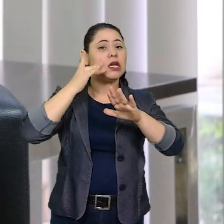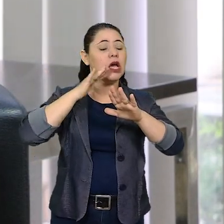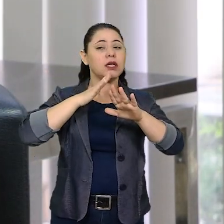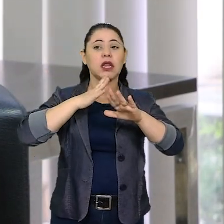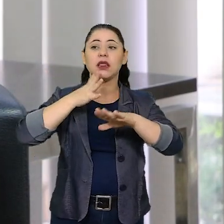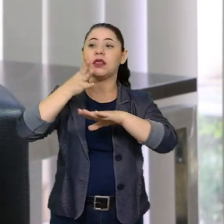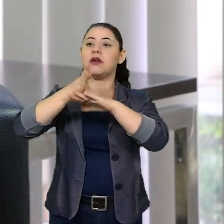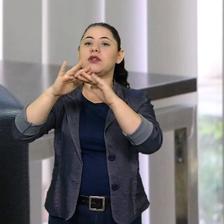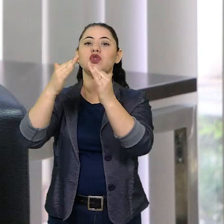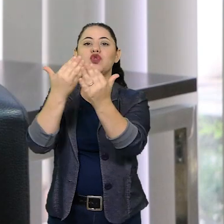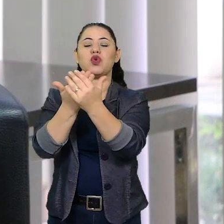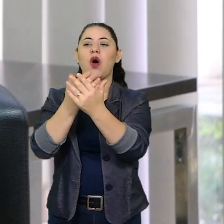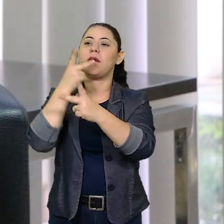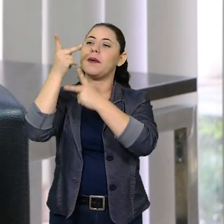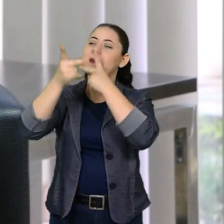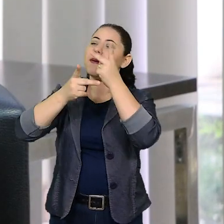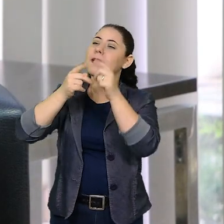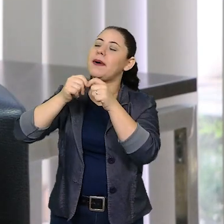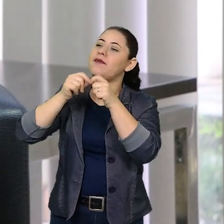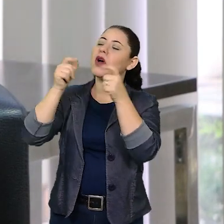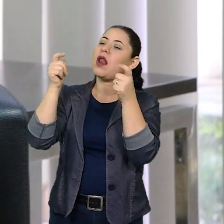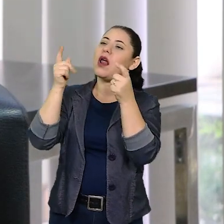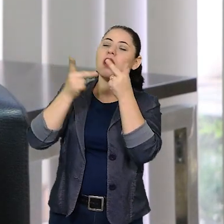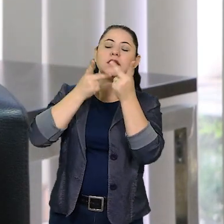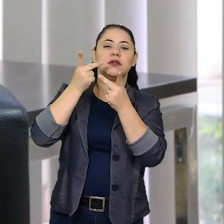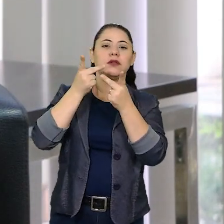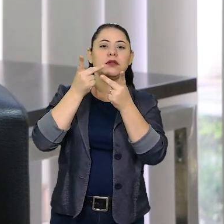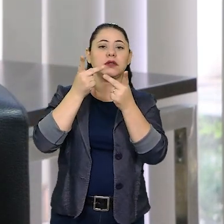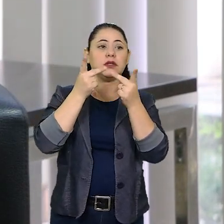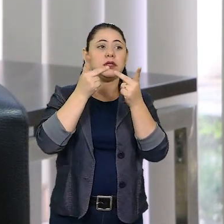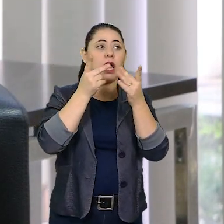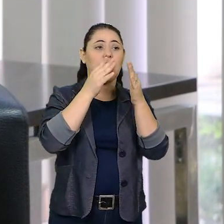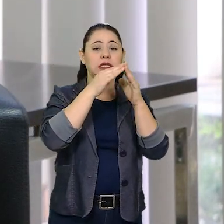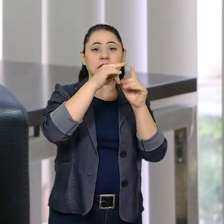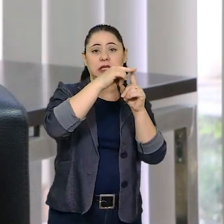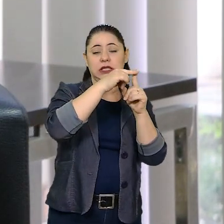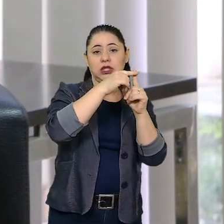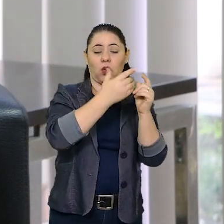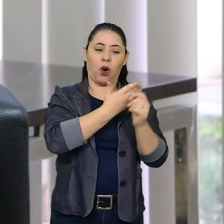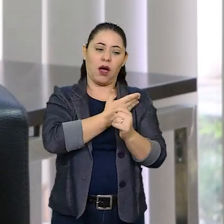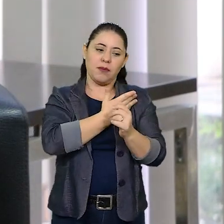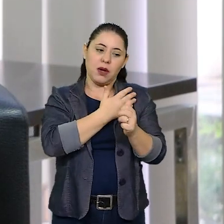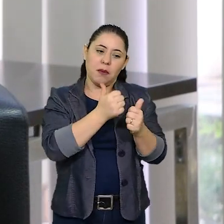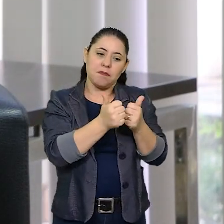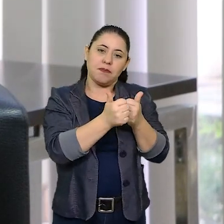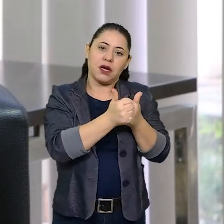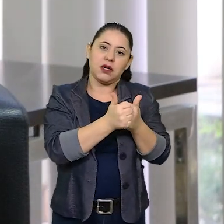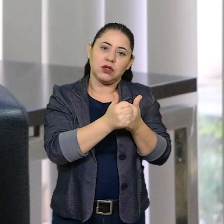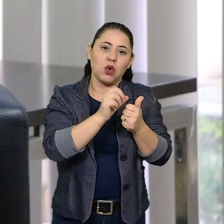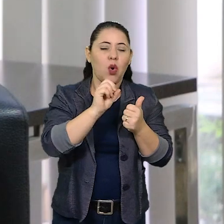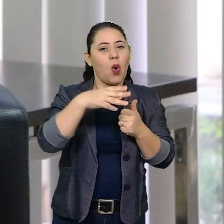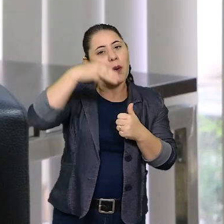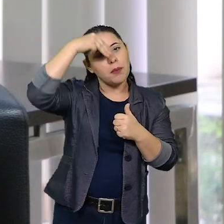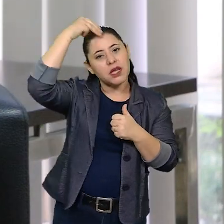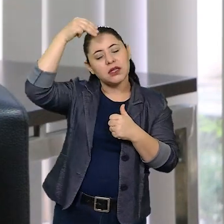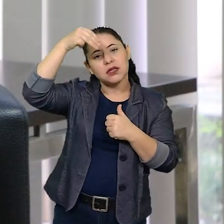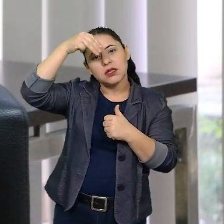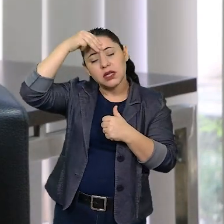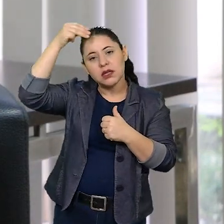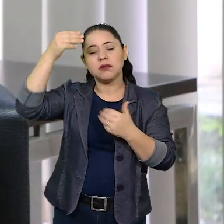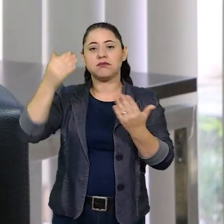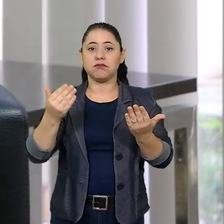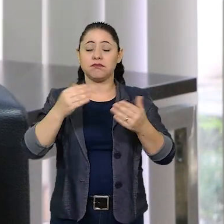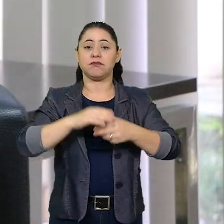na escola, muitas vezes se abre na igreja, com um amigo próximo, com uma madrinha,